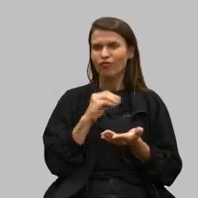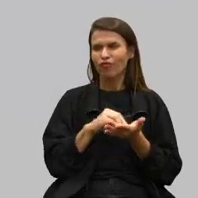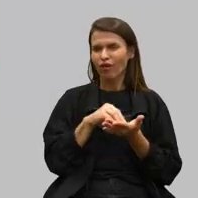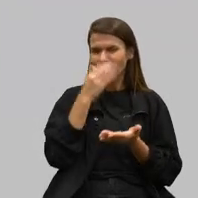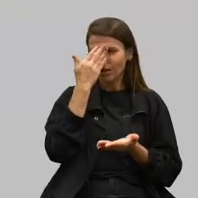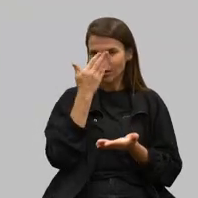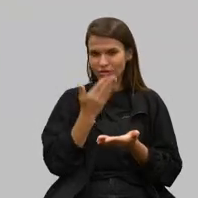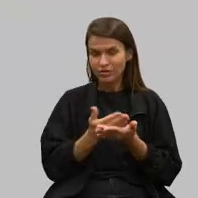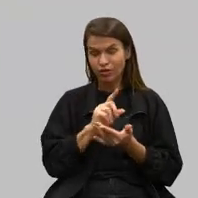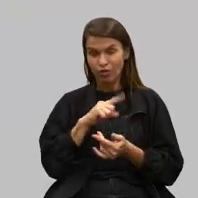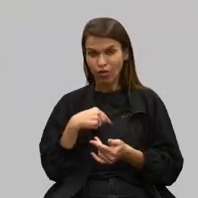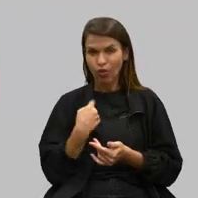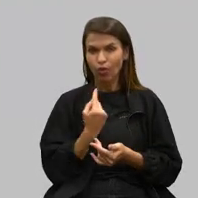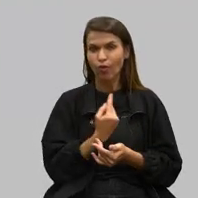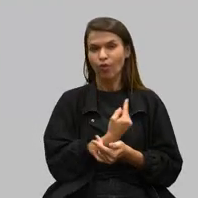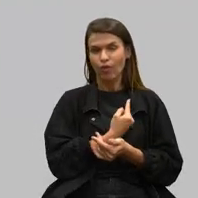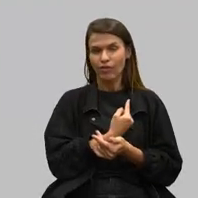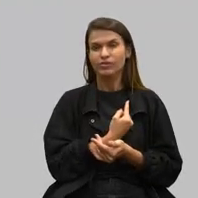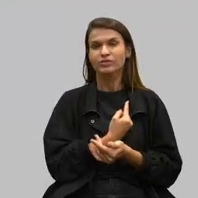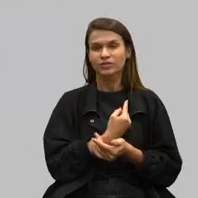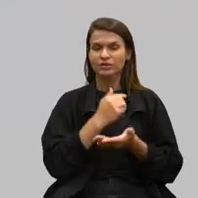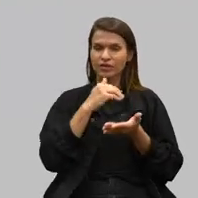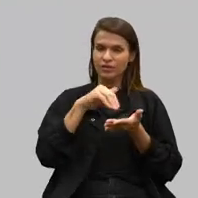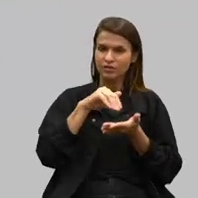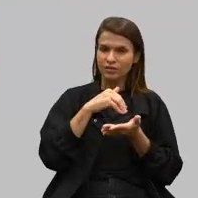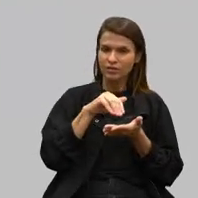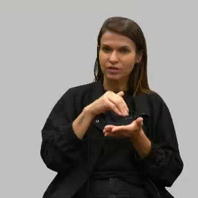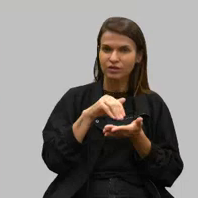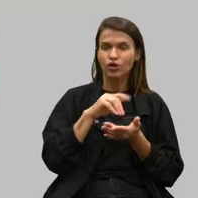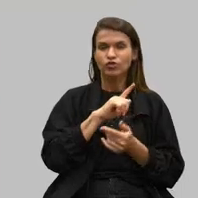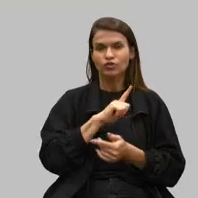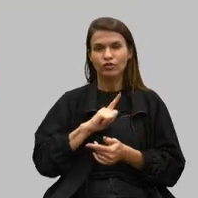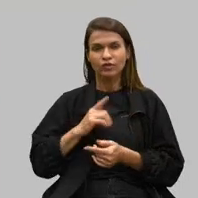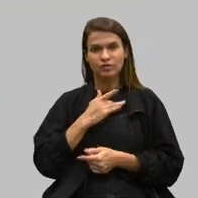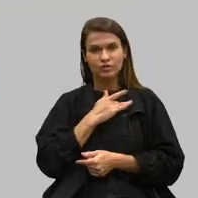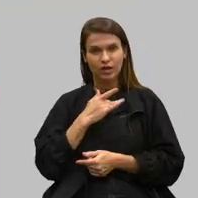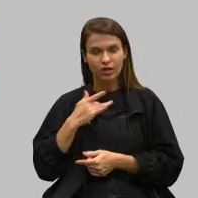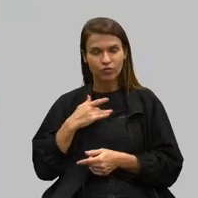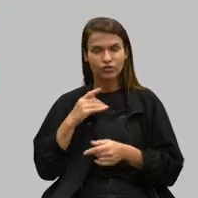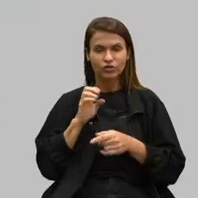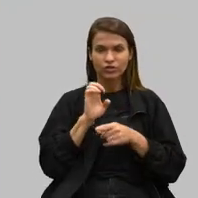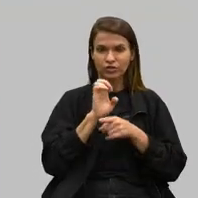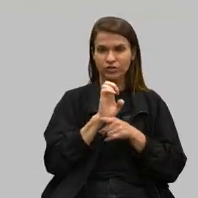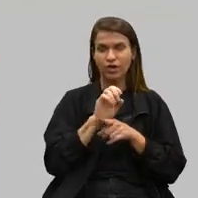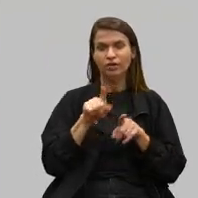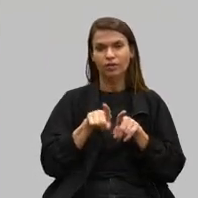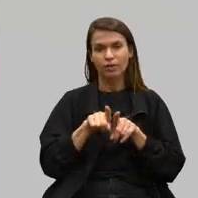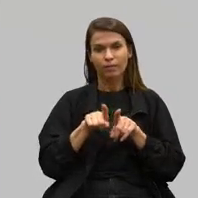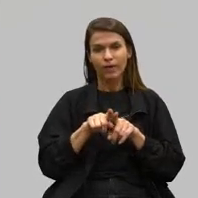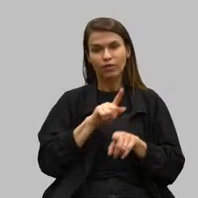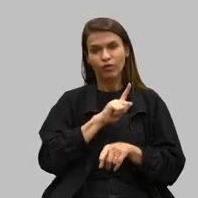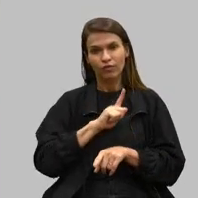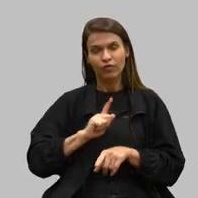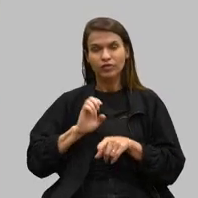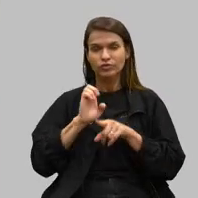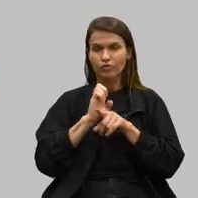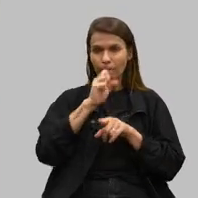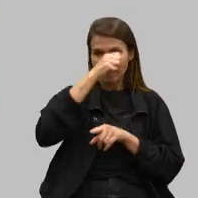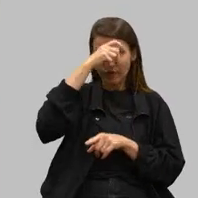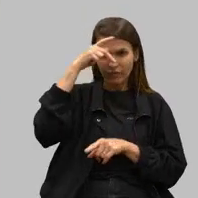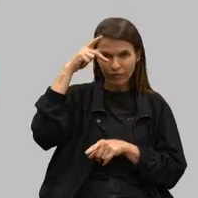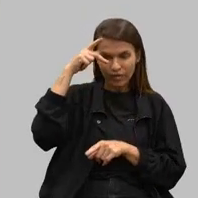nós, agentes públicos, a Secretaria de Governo de Estado, o próprio Governo do Estado, o Prefeito